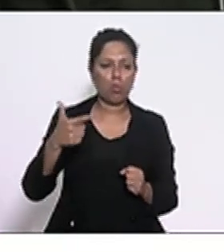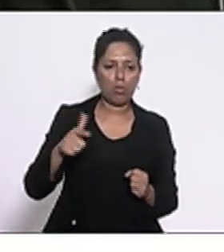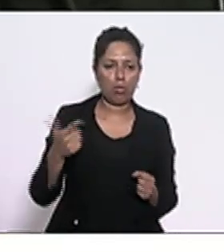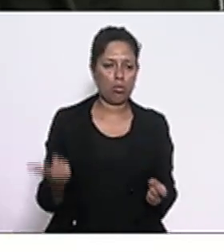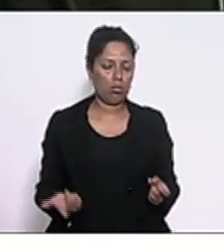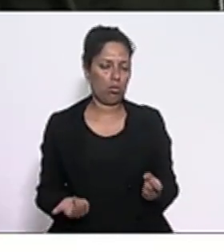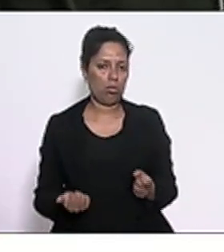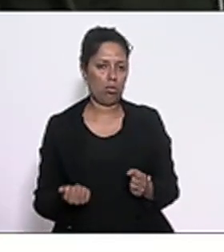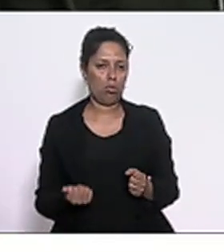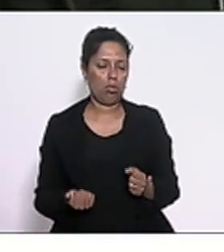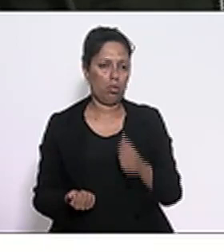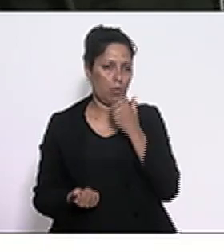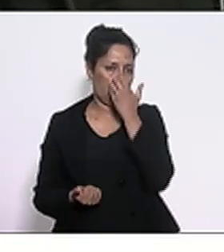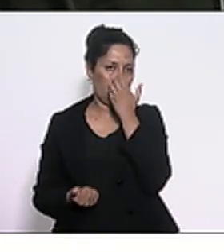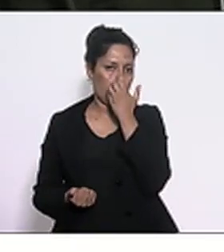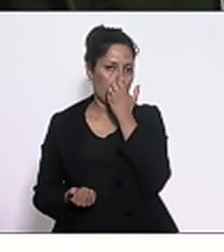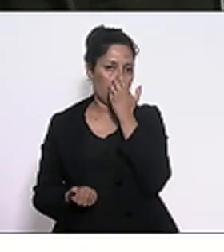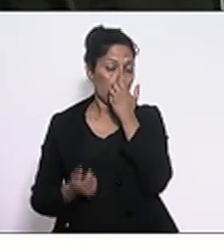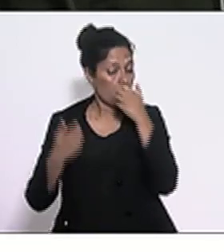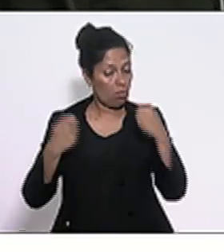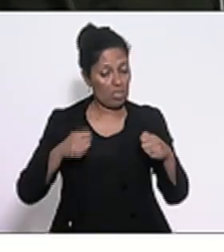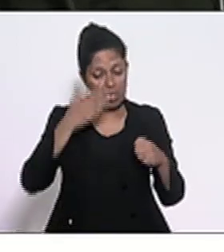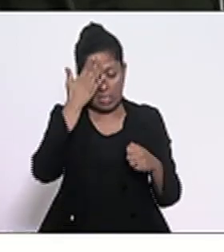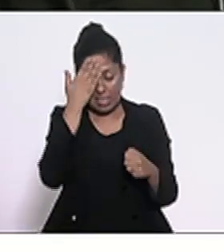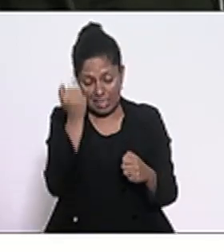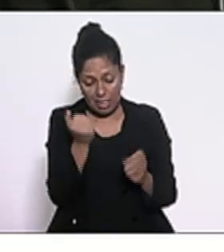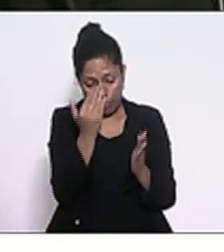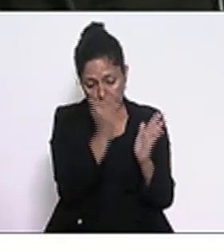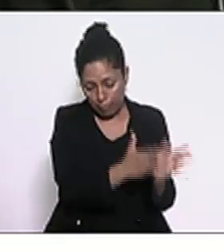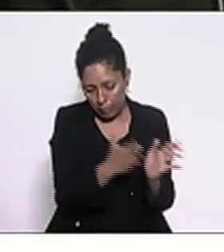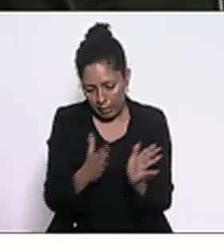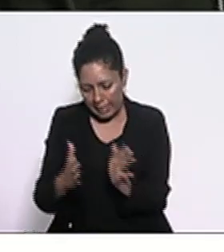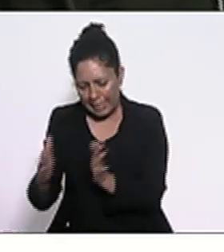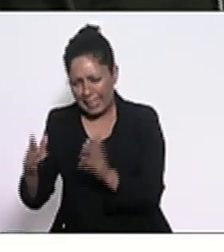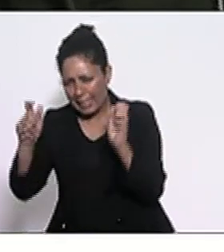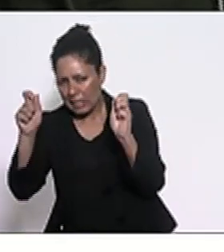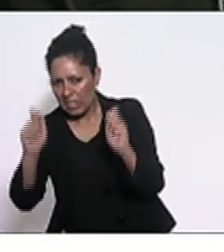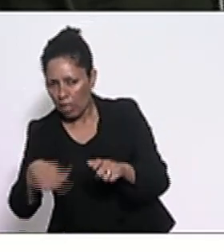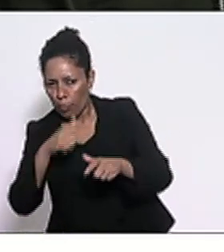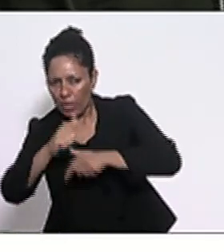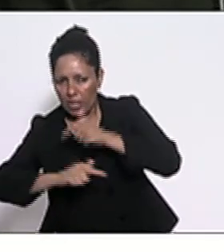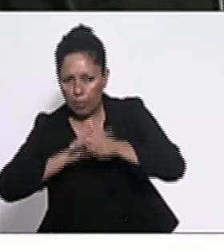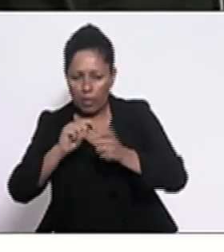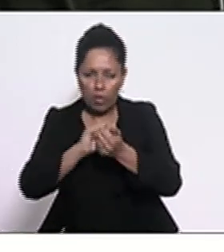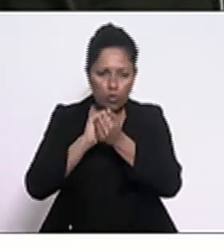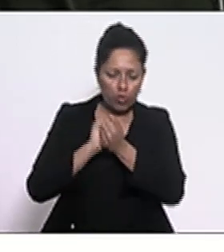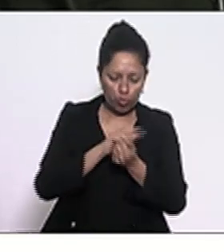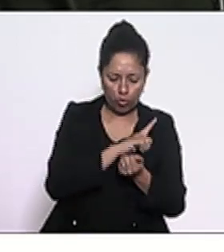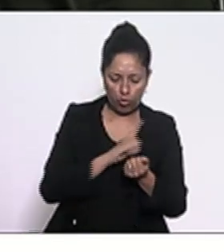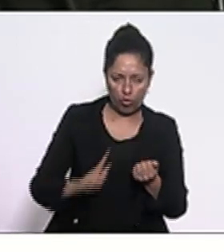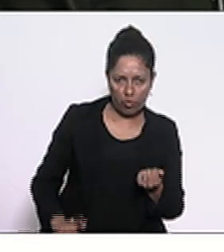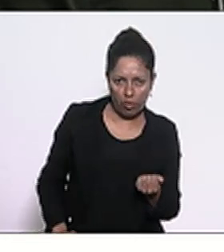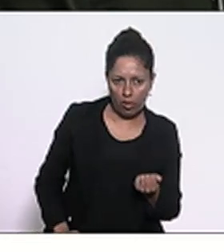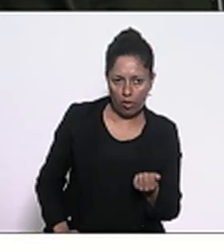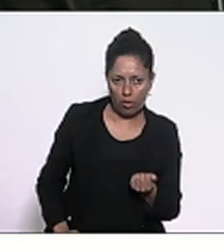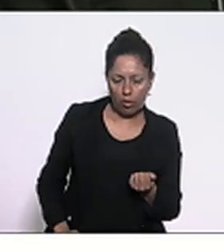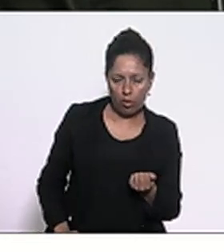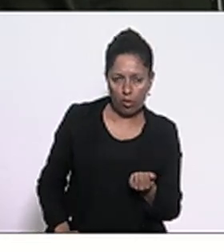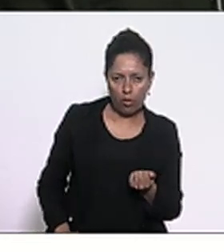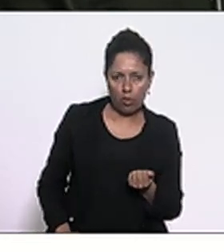ter a especificação rigorosa e, acima da especificação para se comprar no